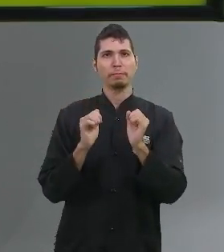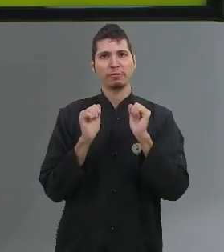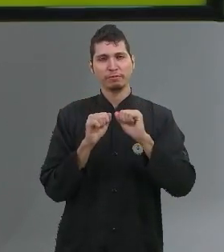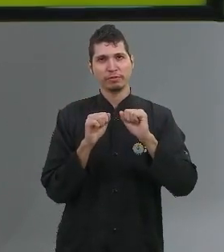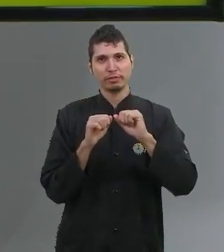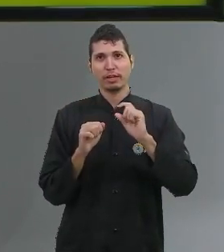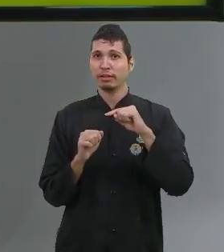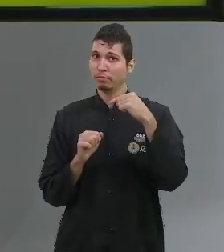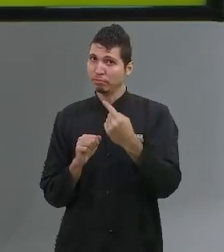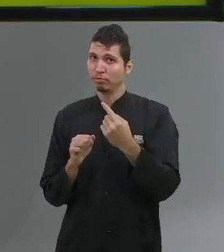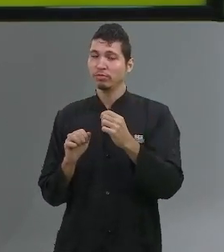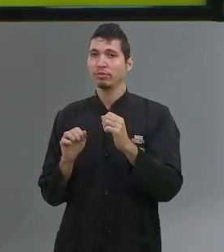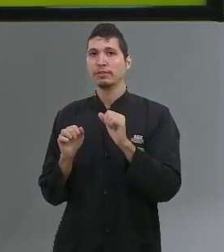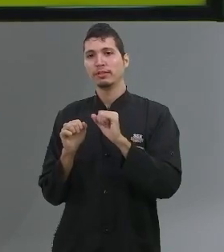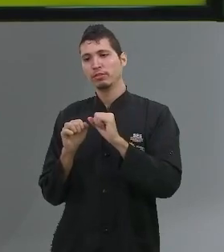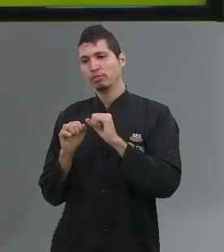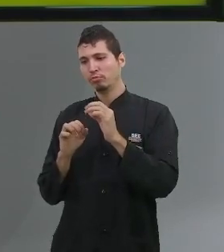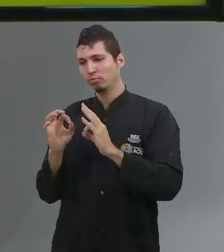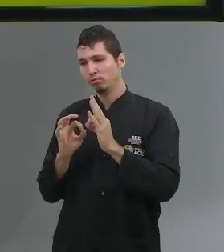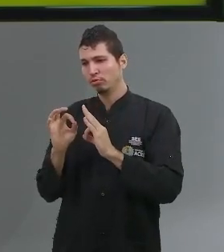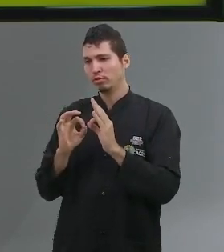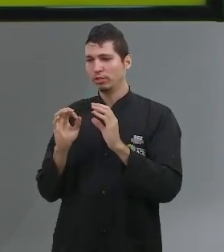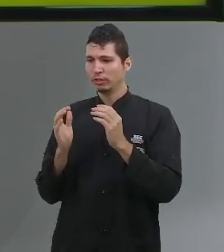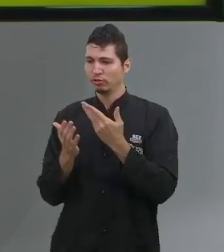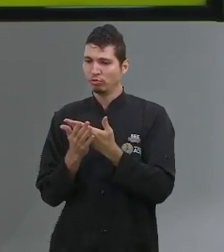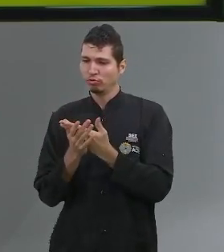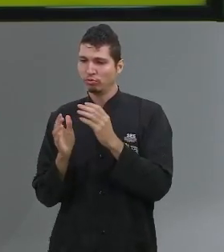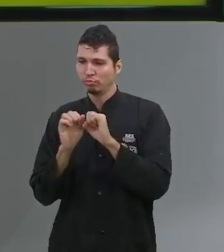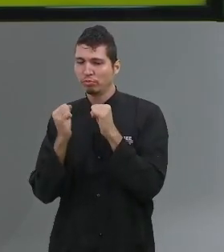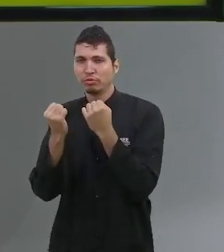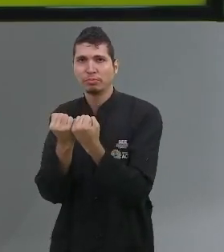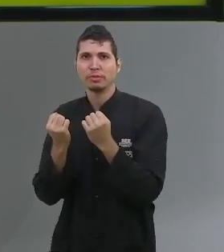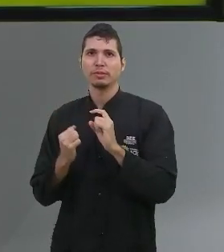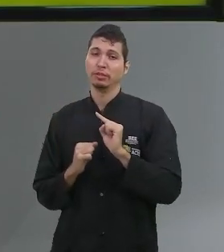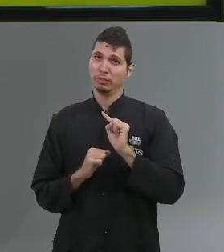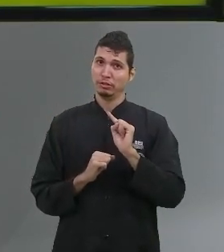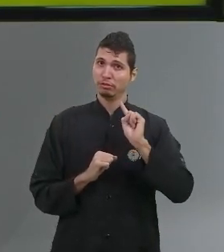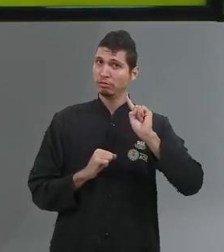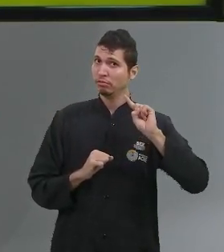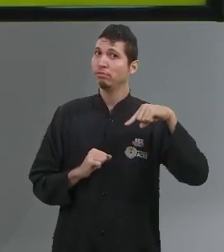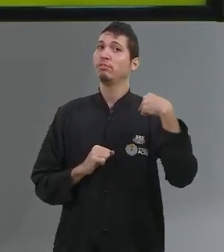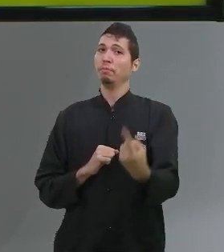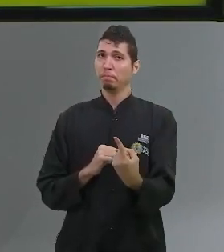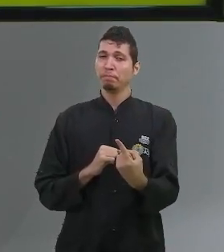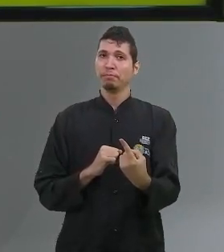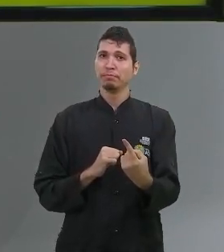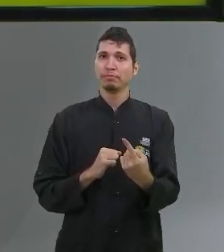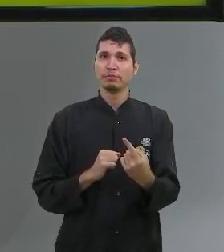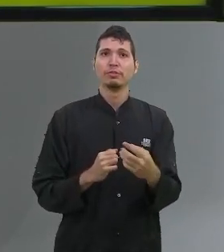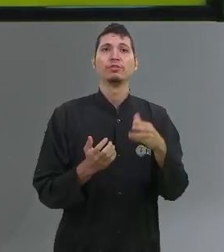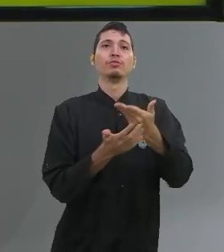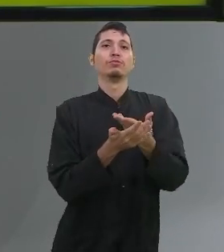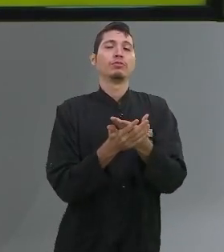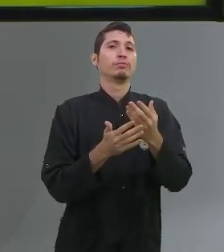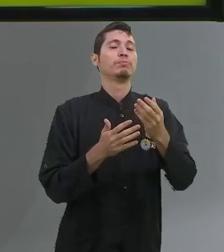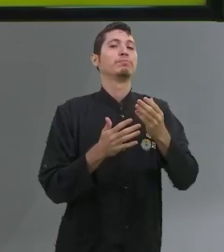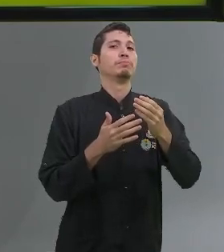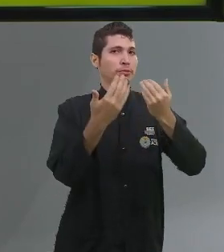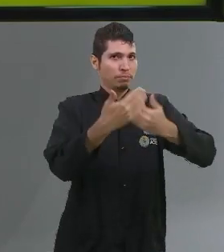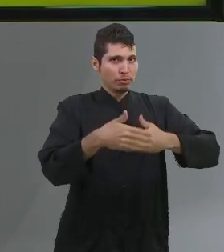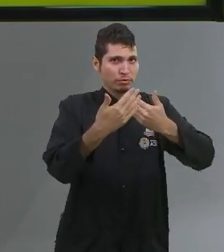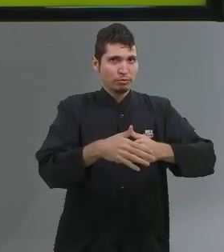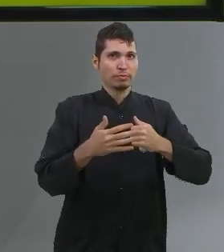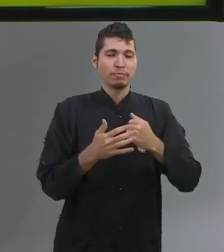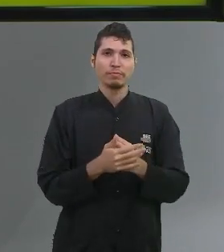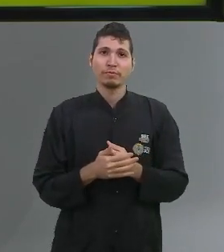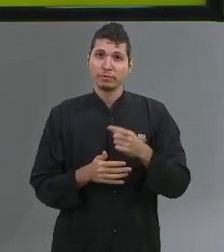posteriormente eu vou estudar para a prova. Simples assim, não vou deixar para estudar a prova na véspera, mas é só uma questão de articulação, de entender o que é